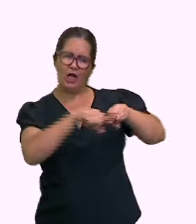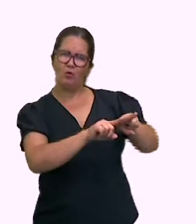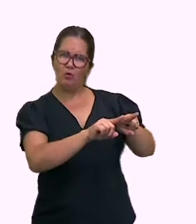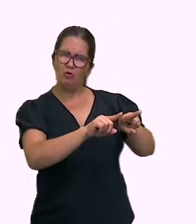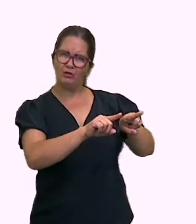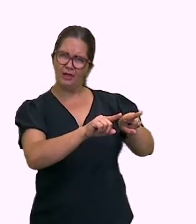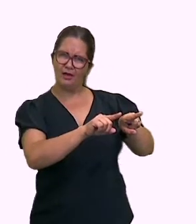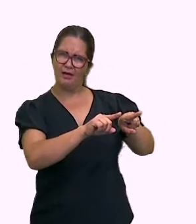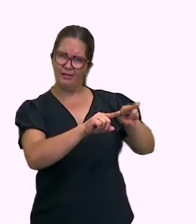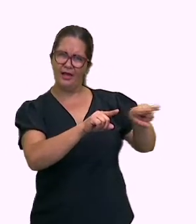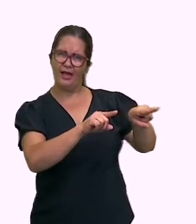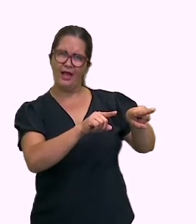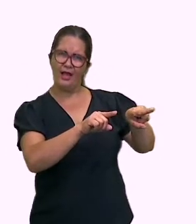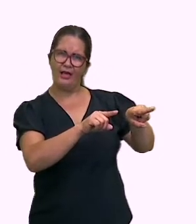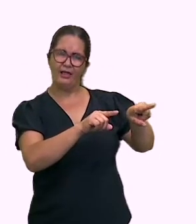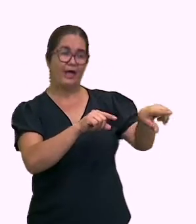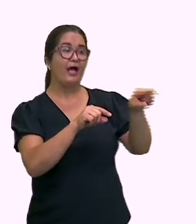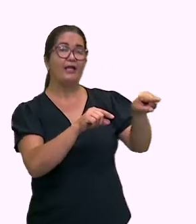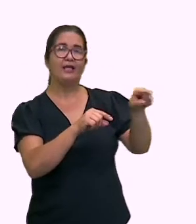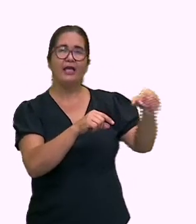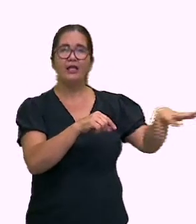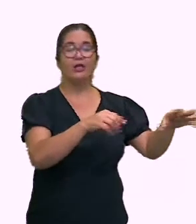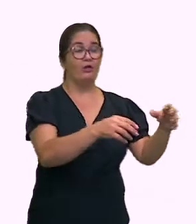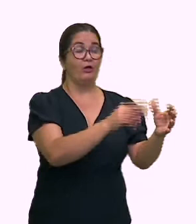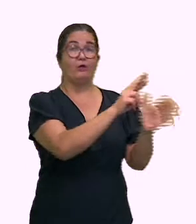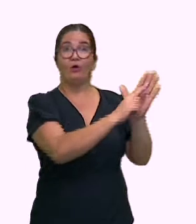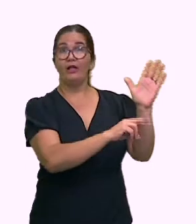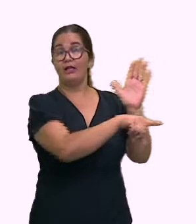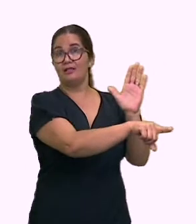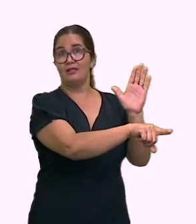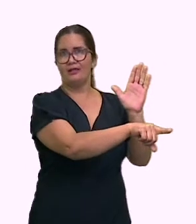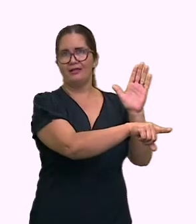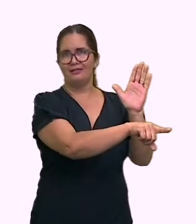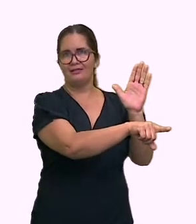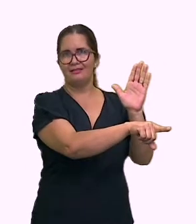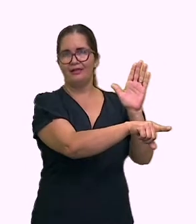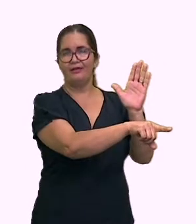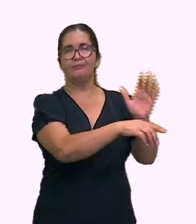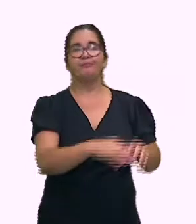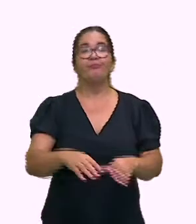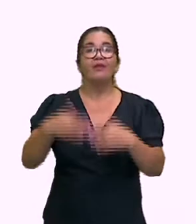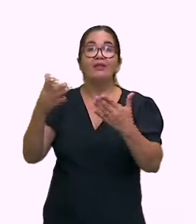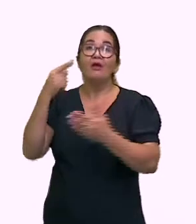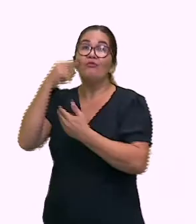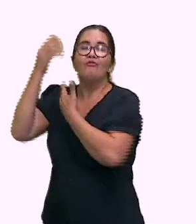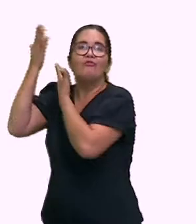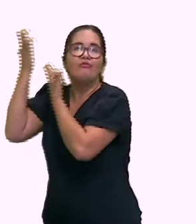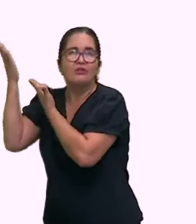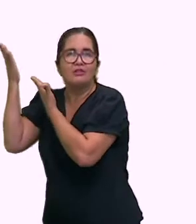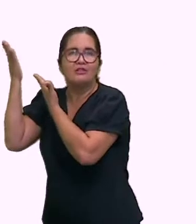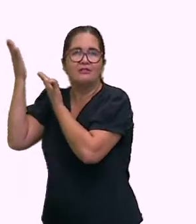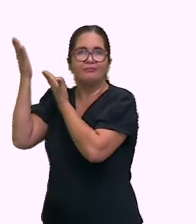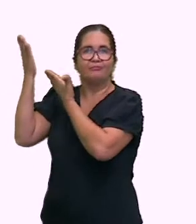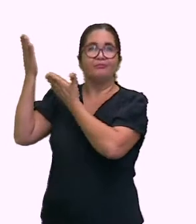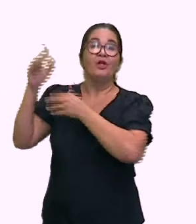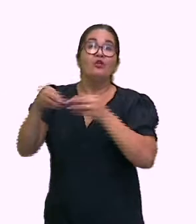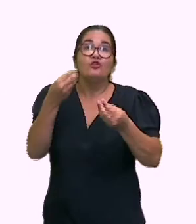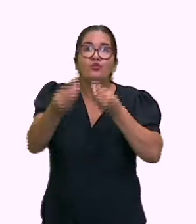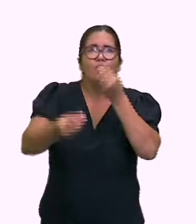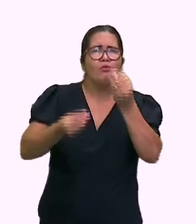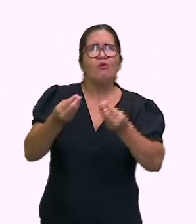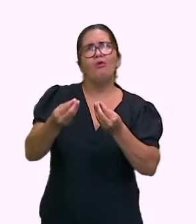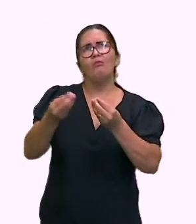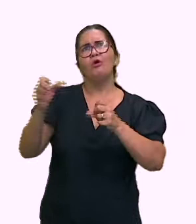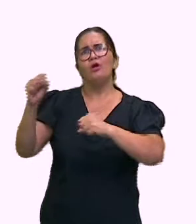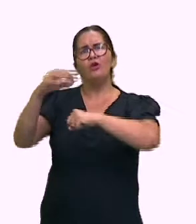por uma lâmpada apagada, ou até mesmo queimada. O que ele